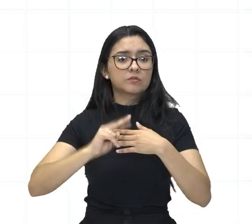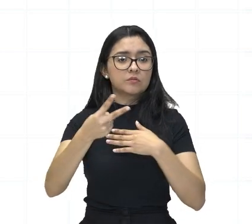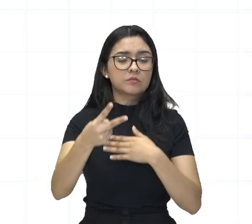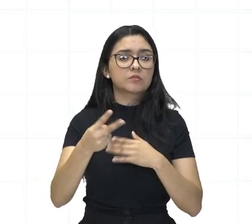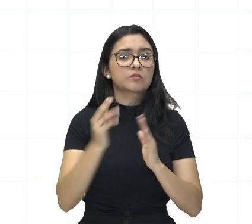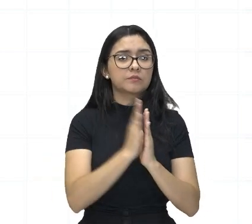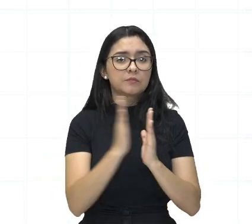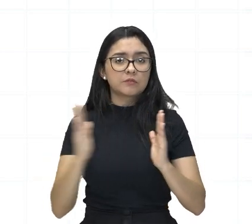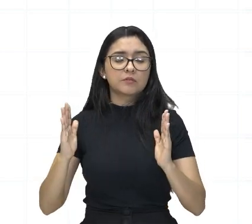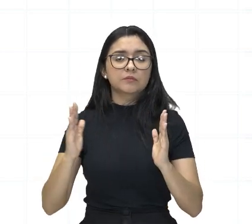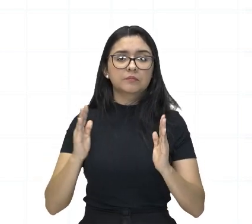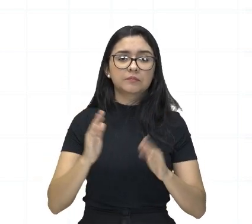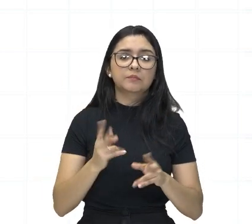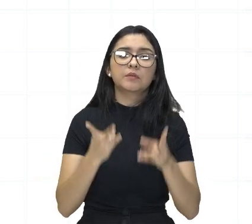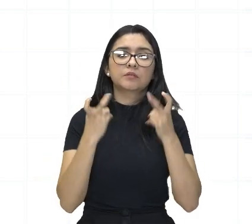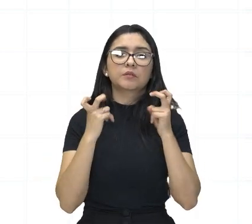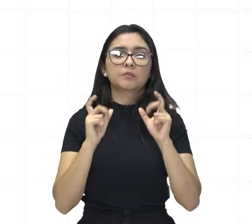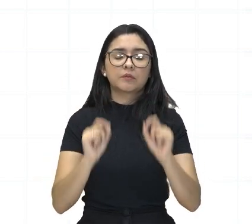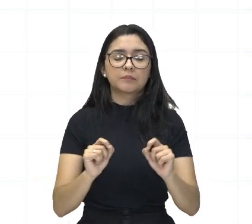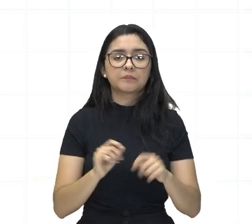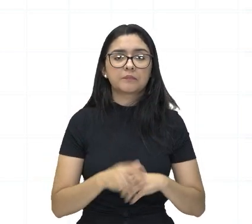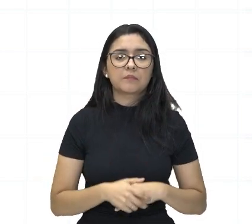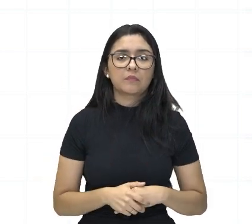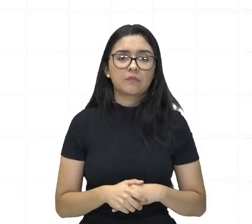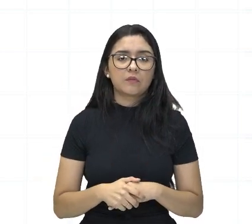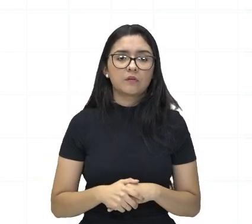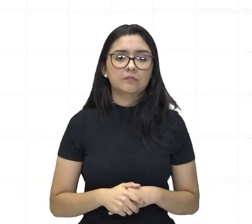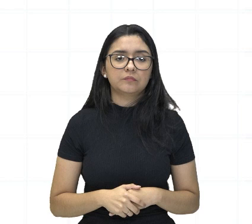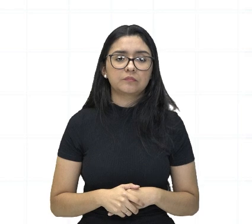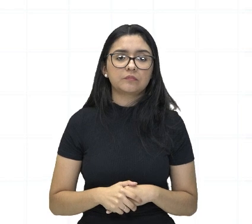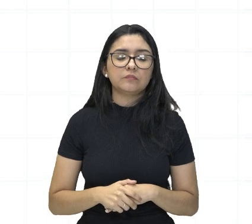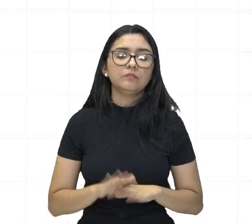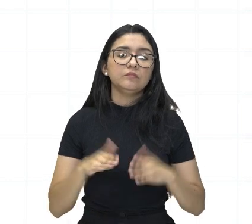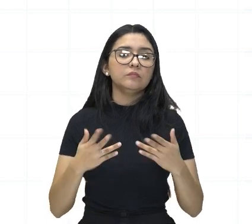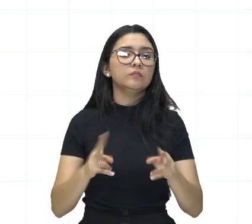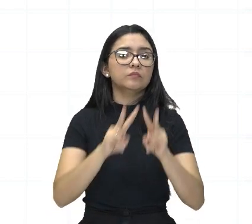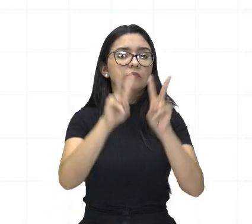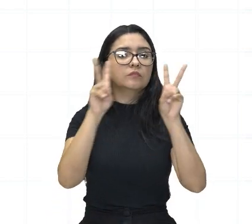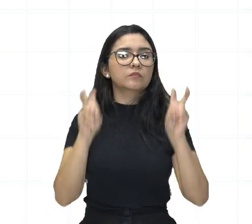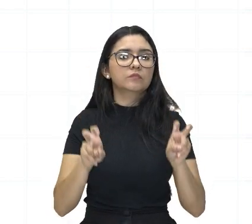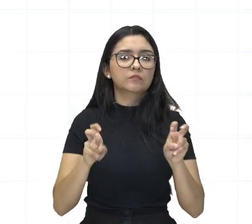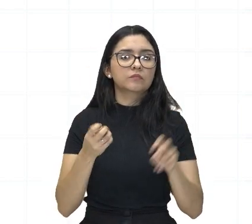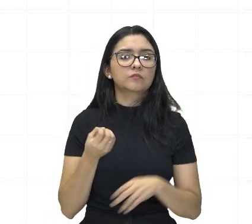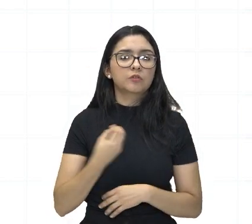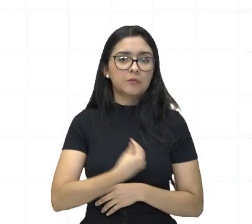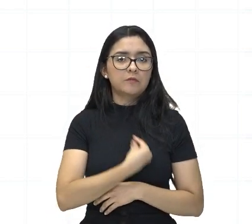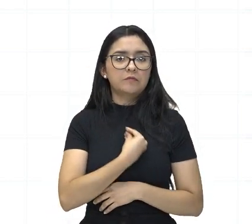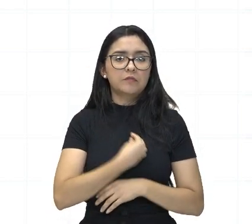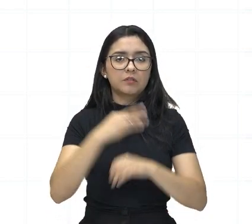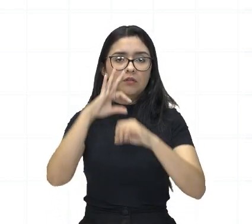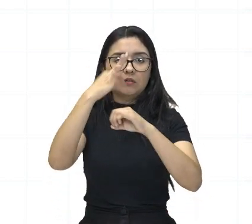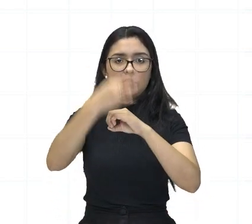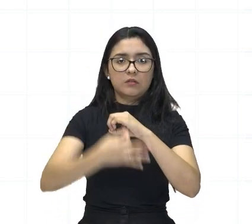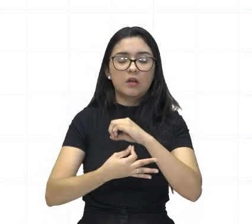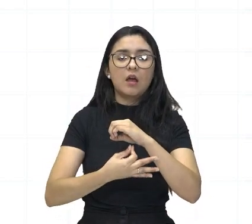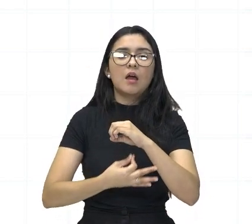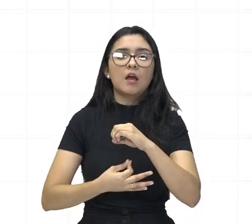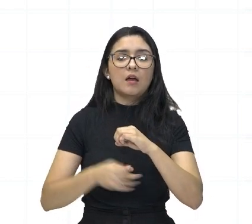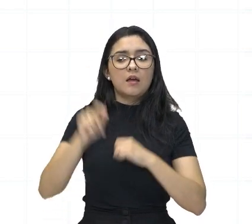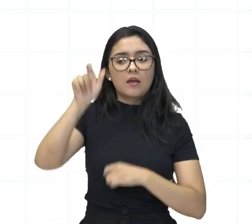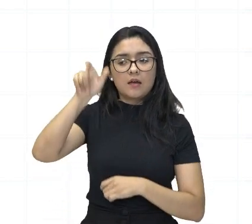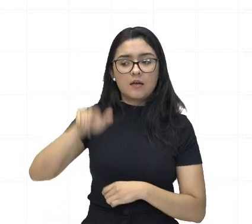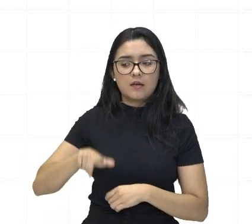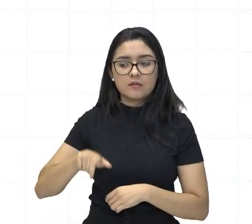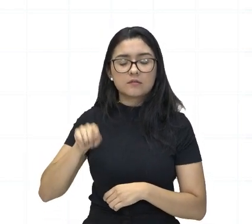esse processo. Observem que aí, diante de um tema sobre a colonização de Marte, essa pessoa aí faz